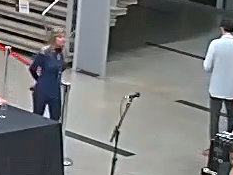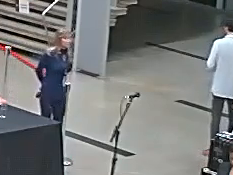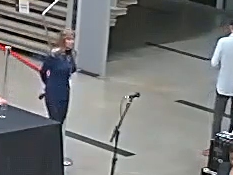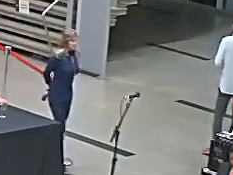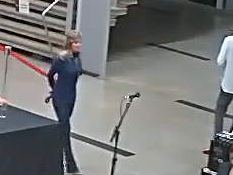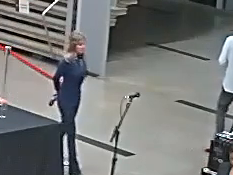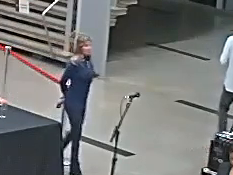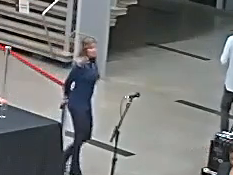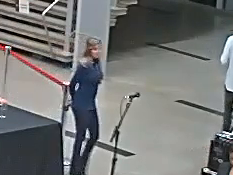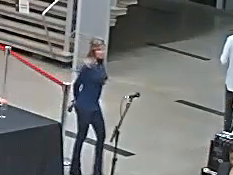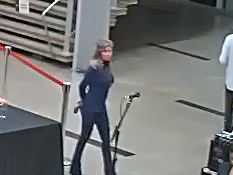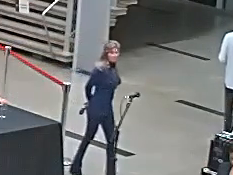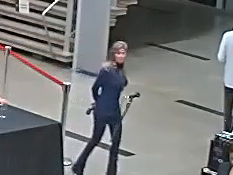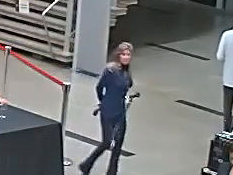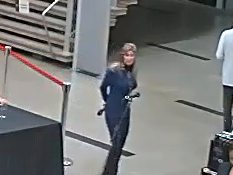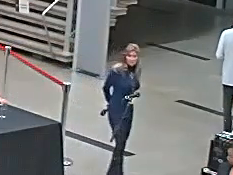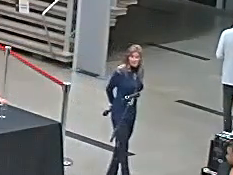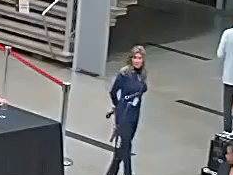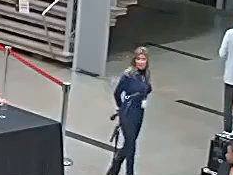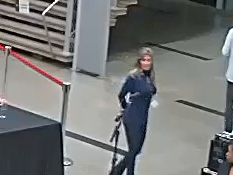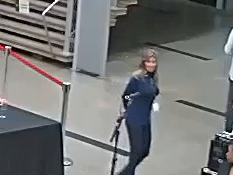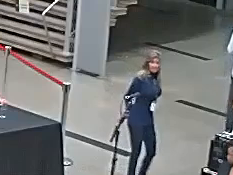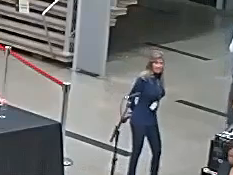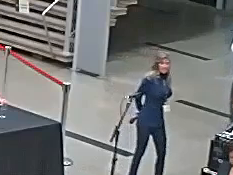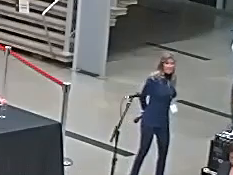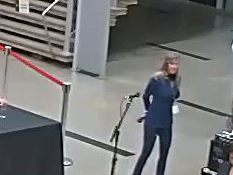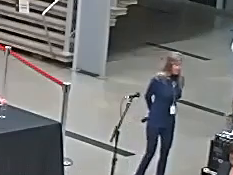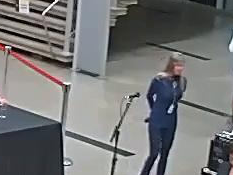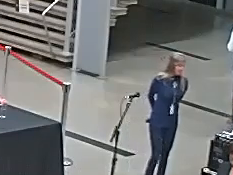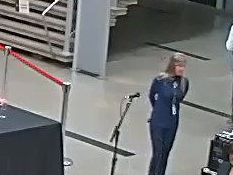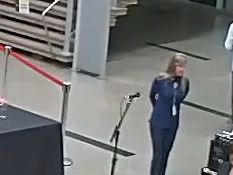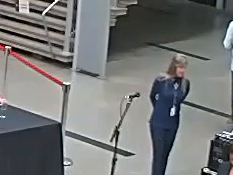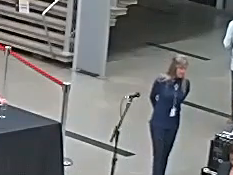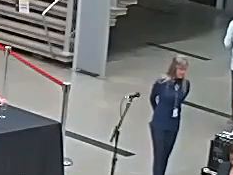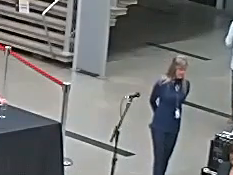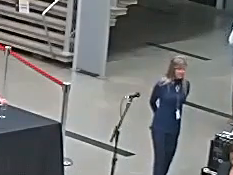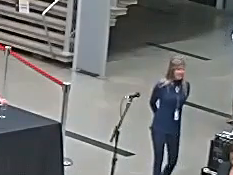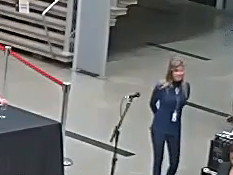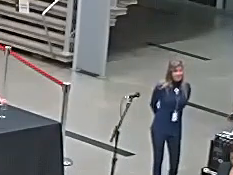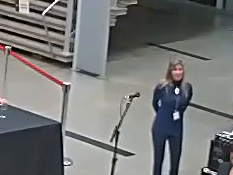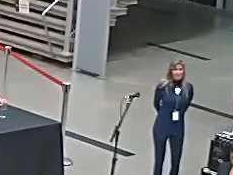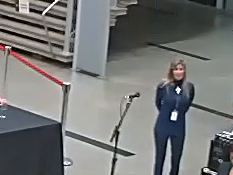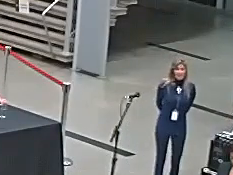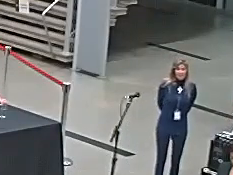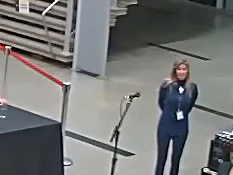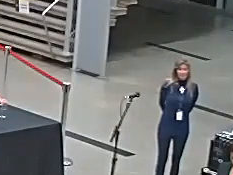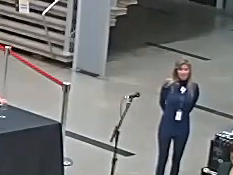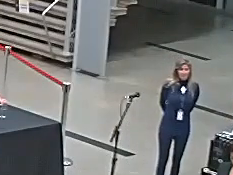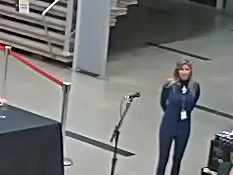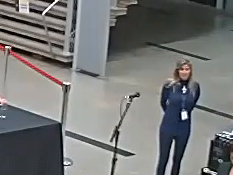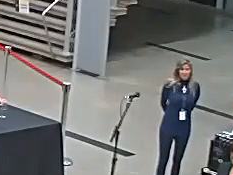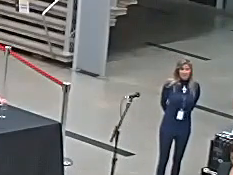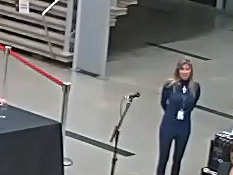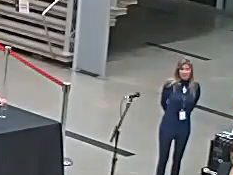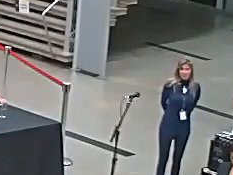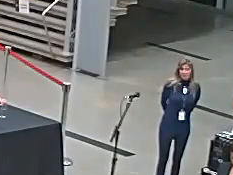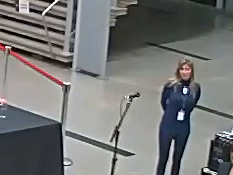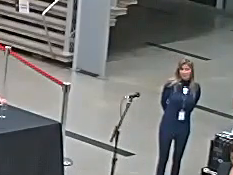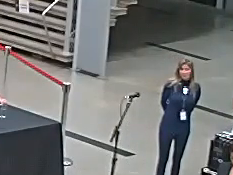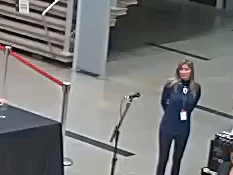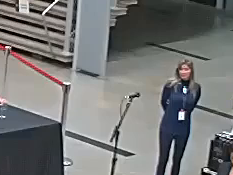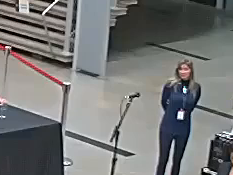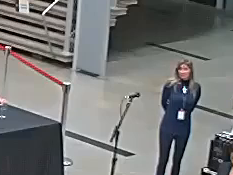informações sobre as condições de acessibilidade inclusive para pessoas com ostomia dos banheiros do terminal